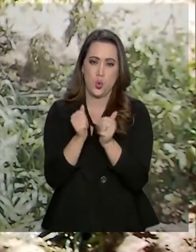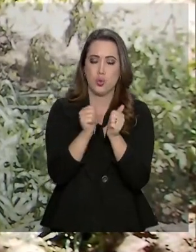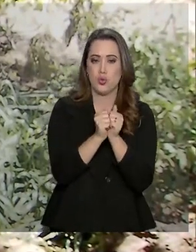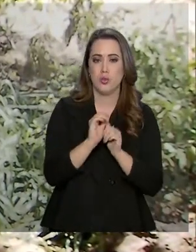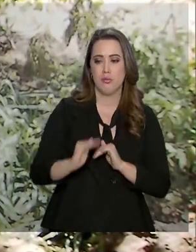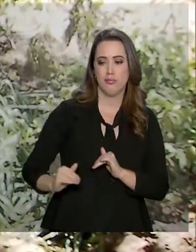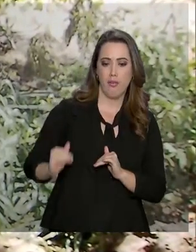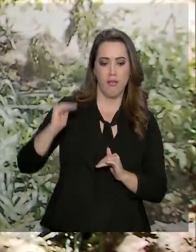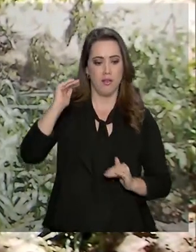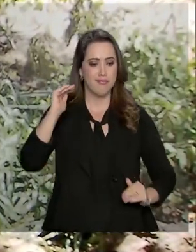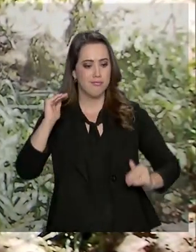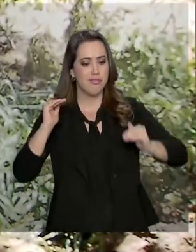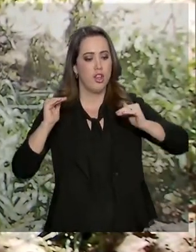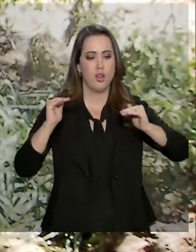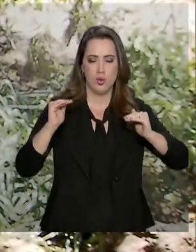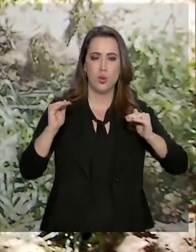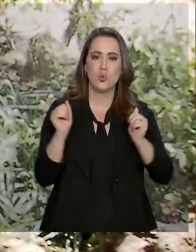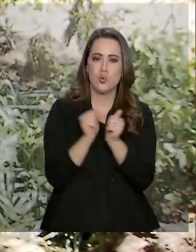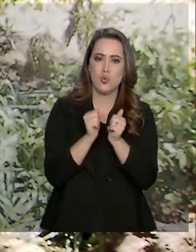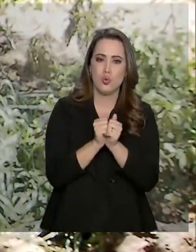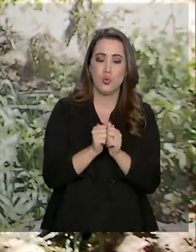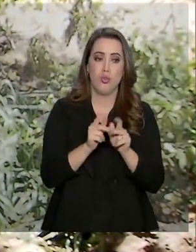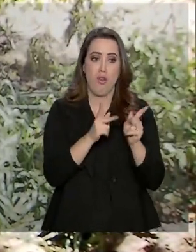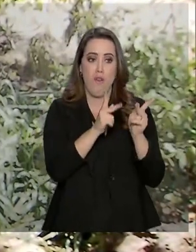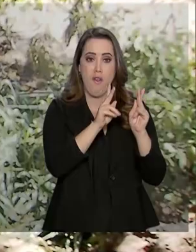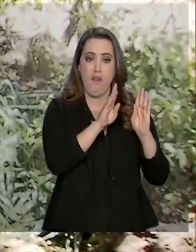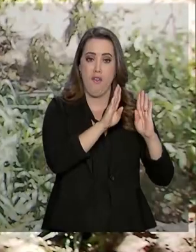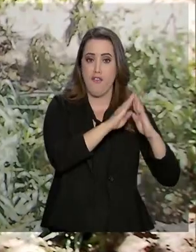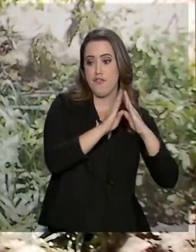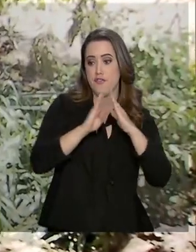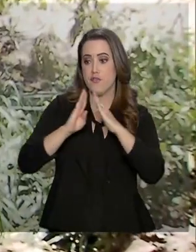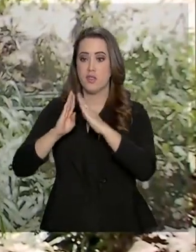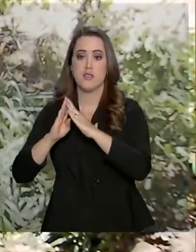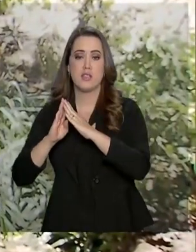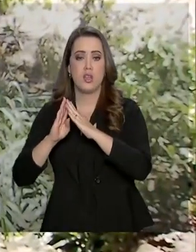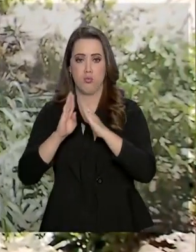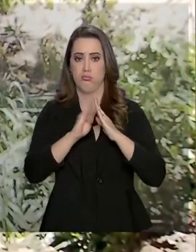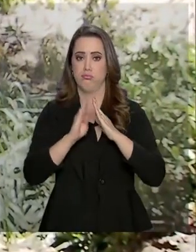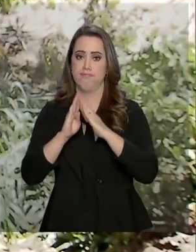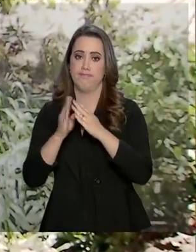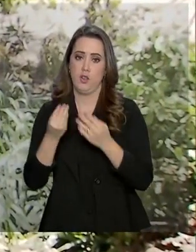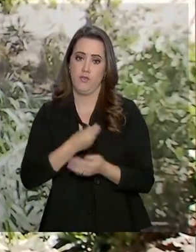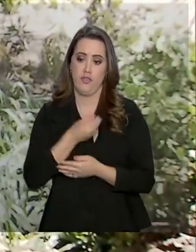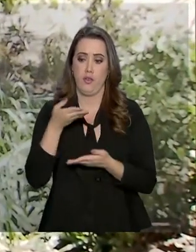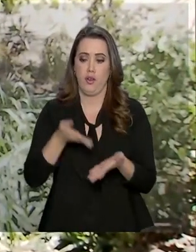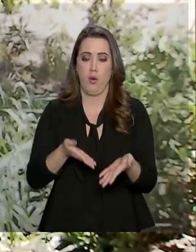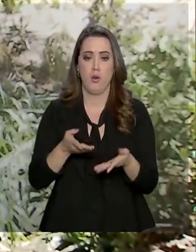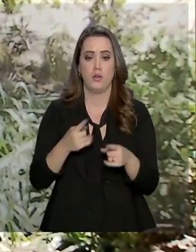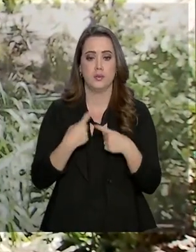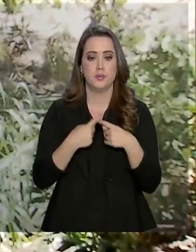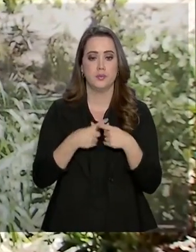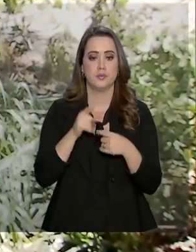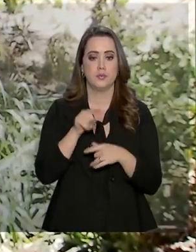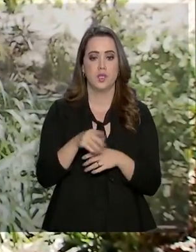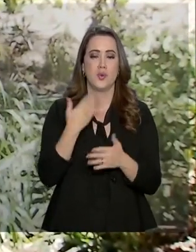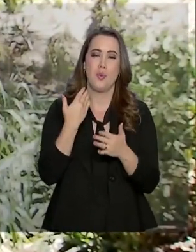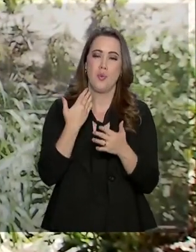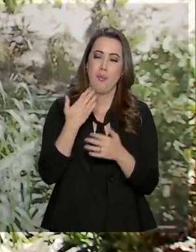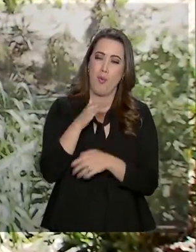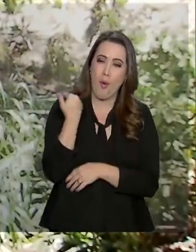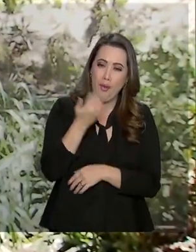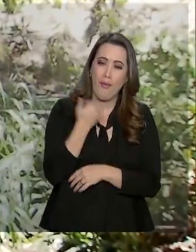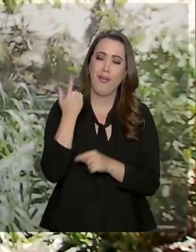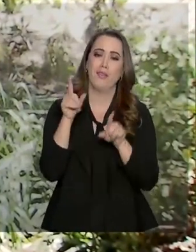cresceram junto com a gente, vizinhos de onde eu moro agora, que a gente perdeu